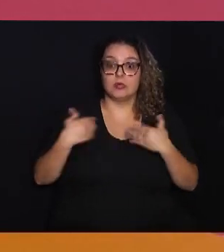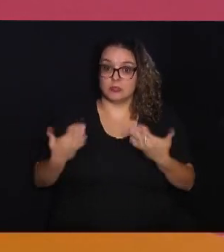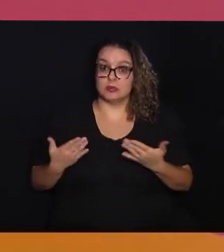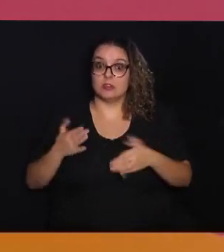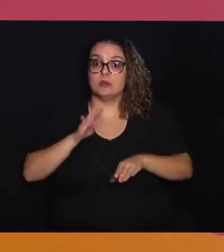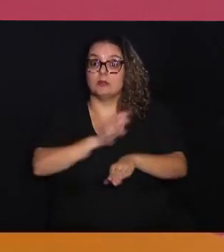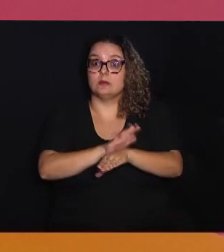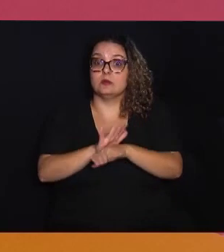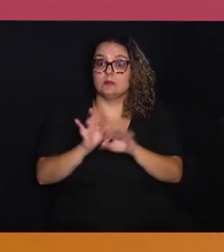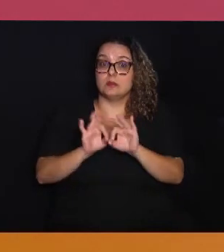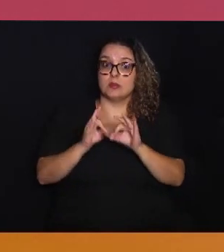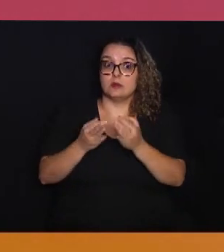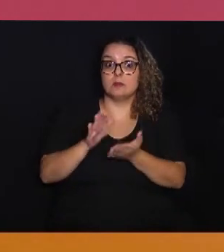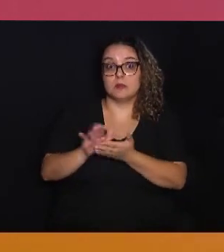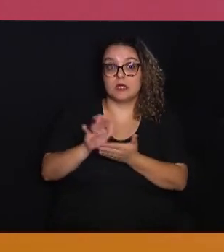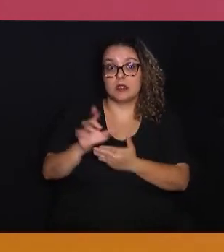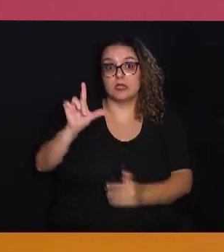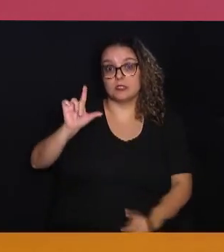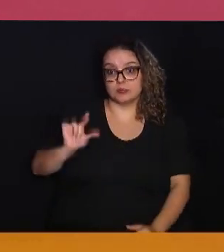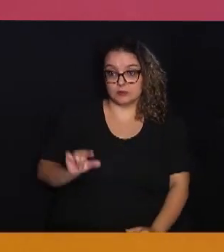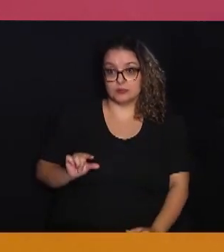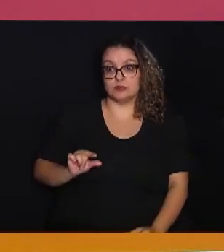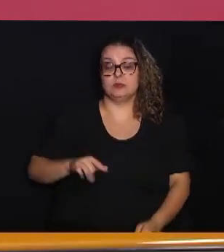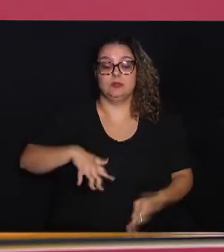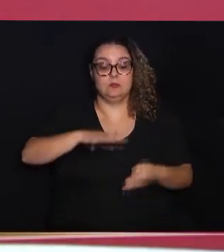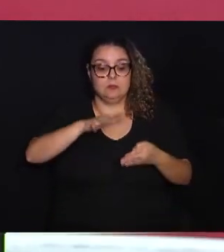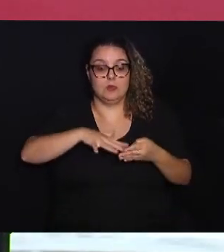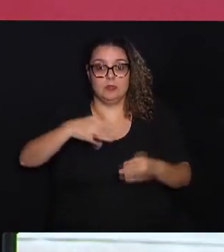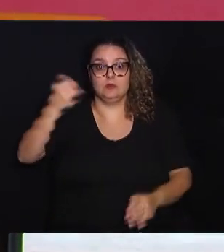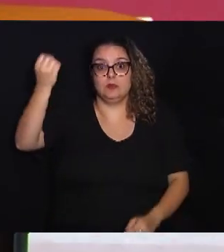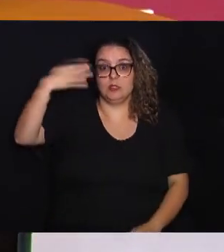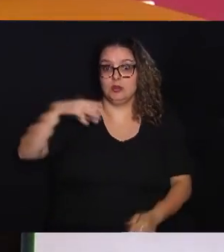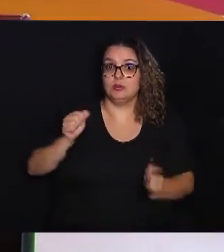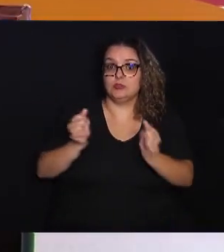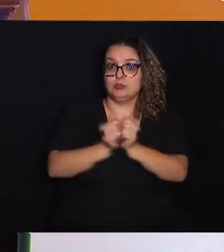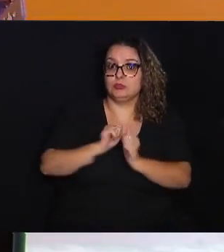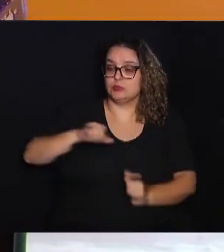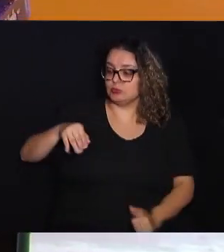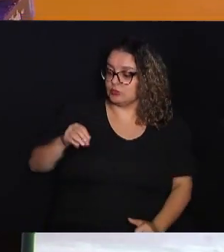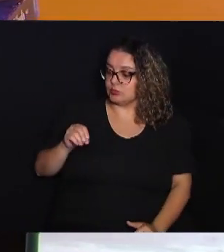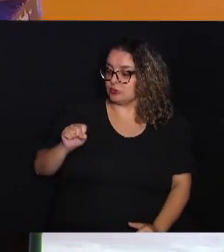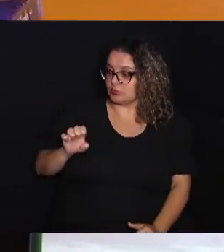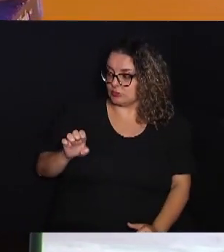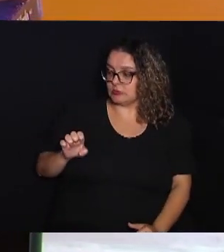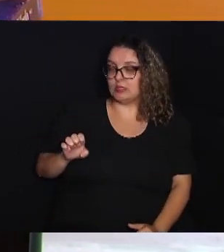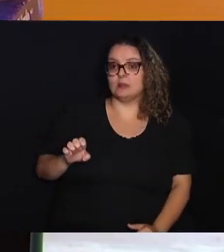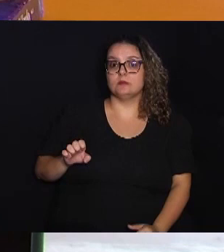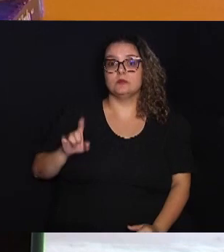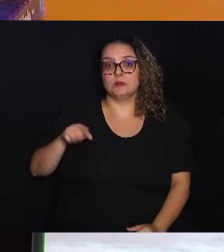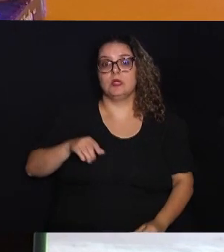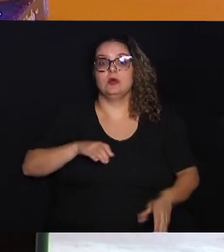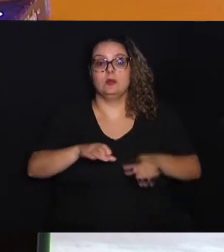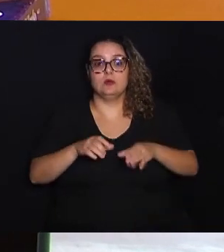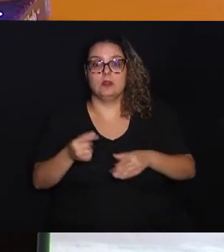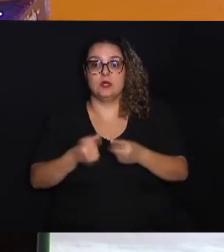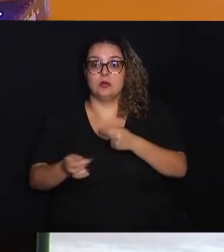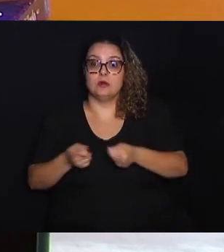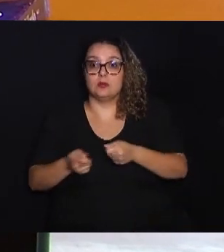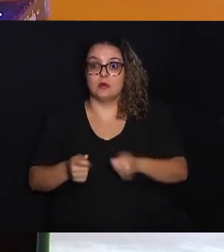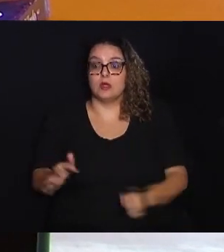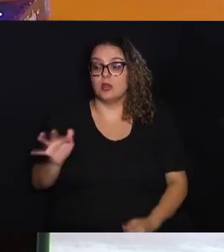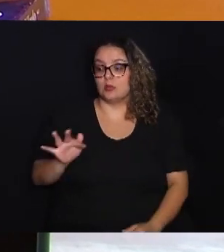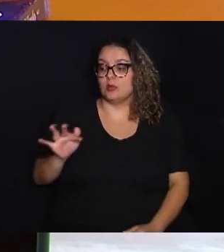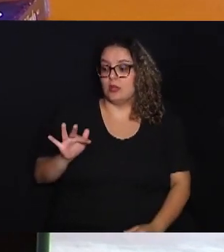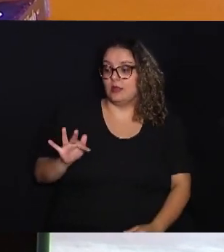meses. Então, para ajudar as famílias a gastarem menos com as contas de luz, eu estou aqui com o José Augusto Ruas, coordenador do curso de